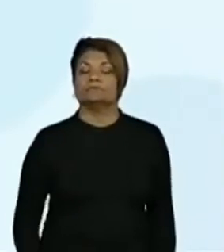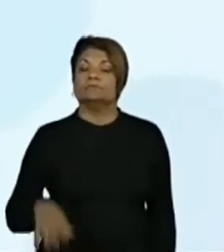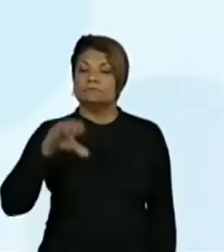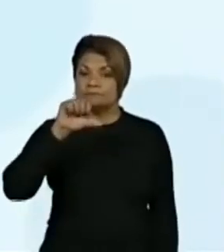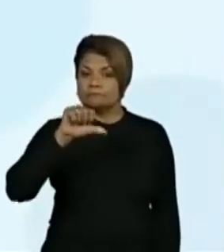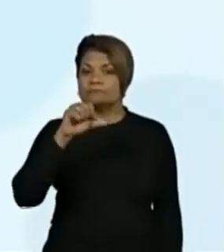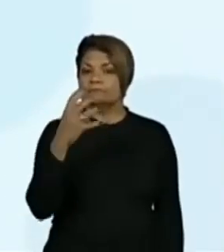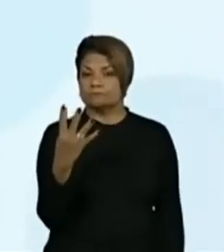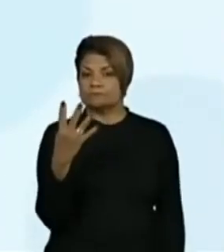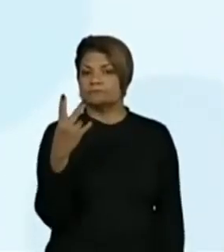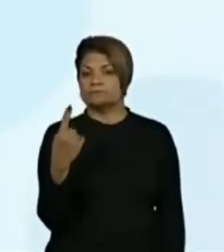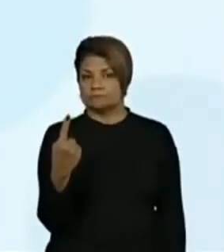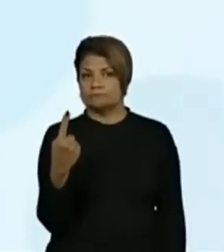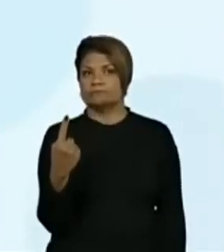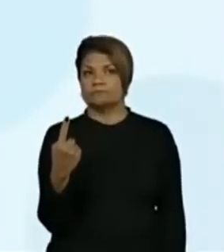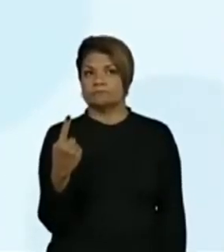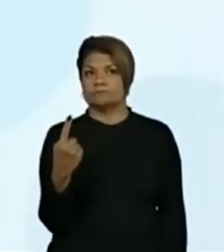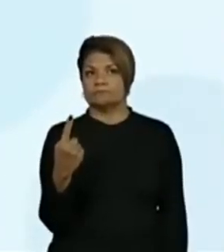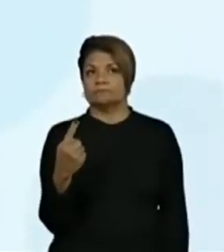novecentos e quarenta e um.